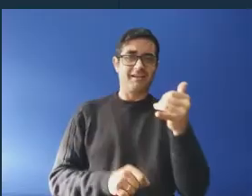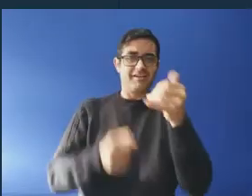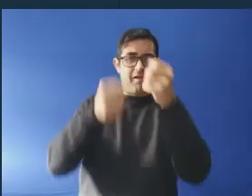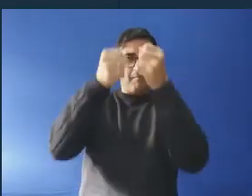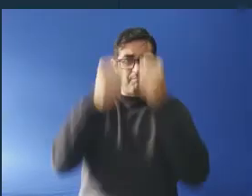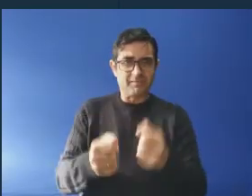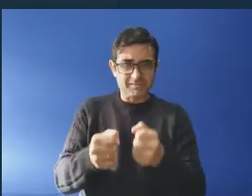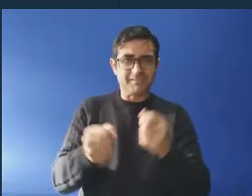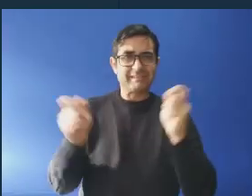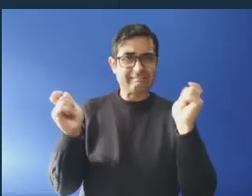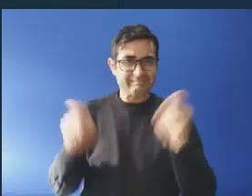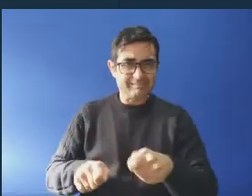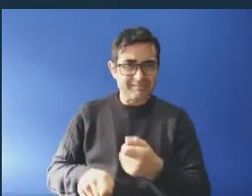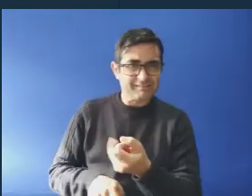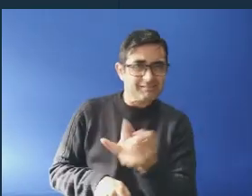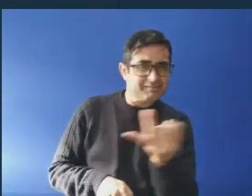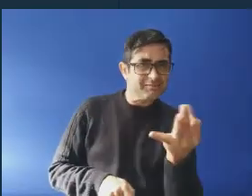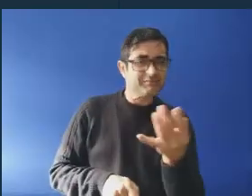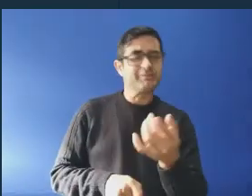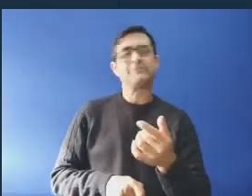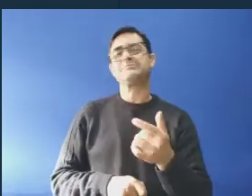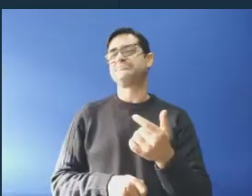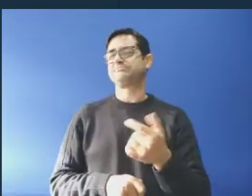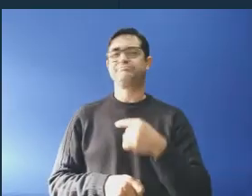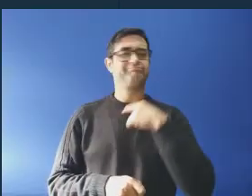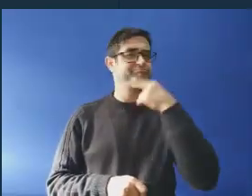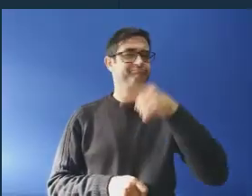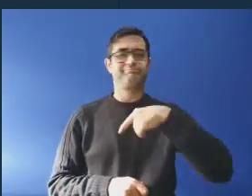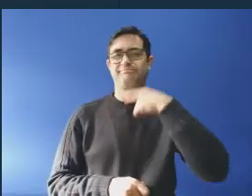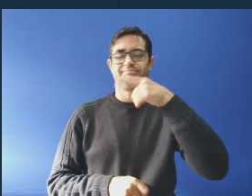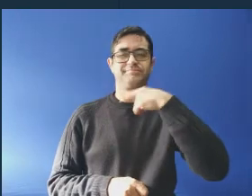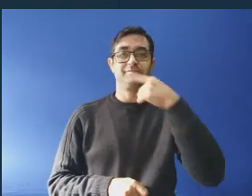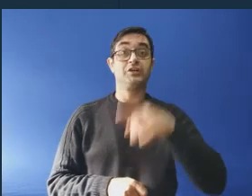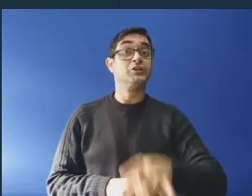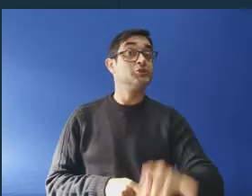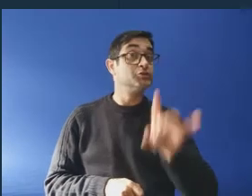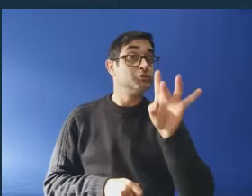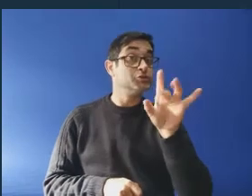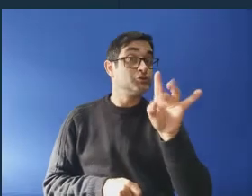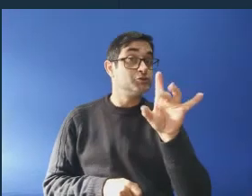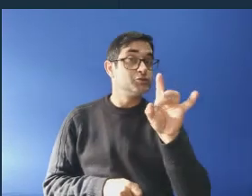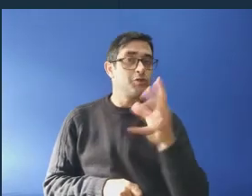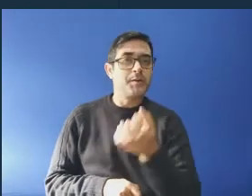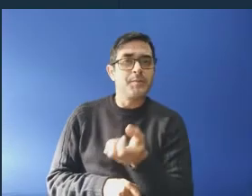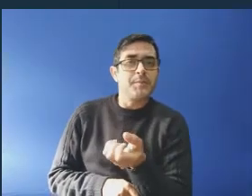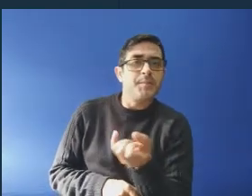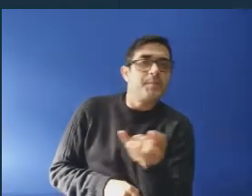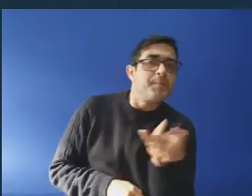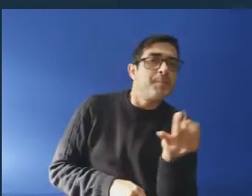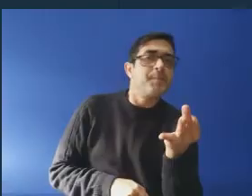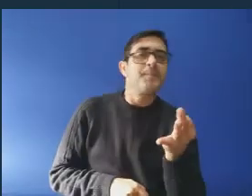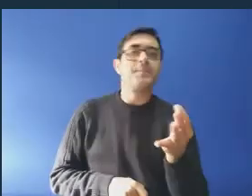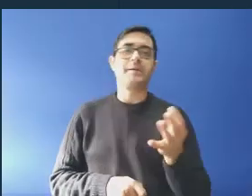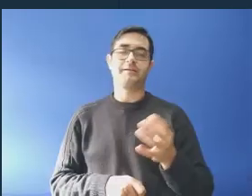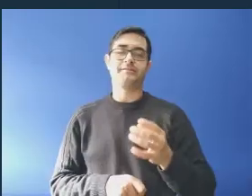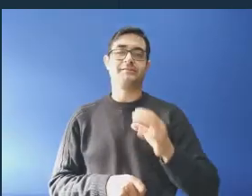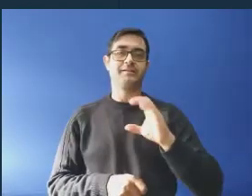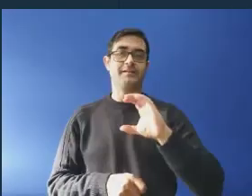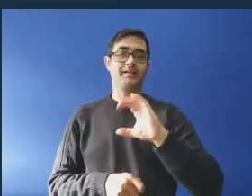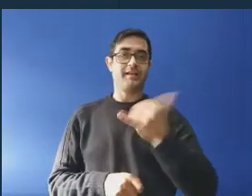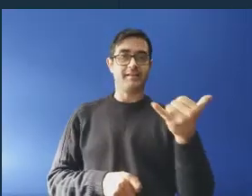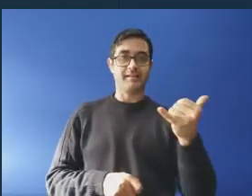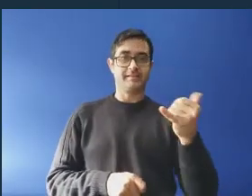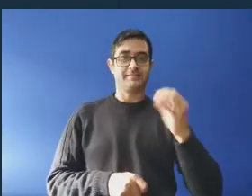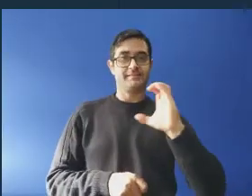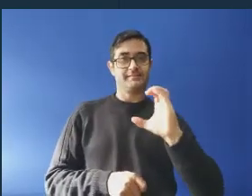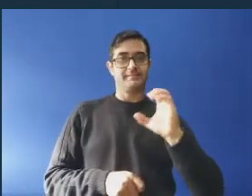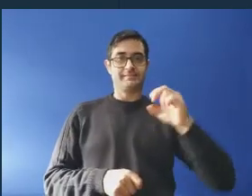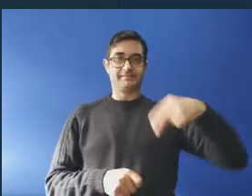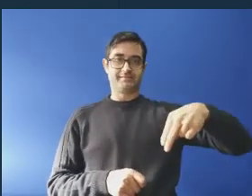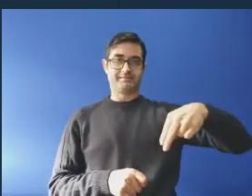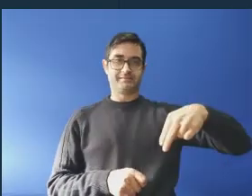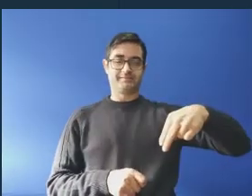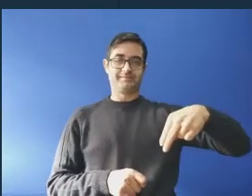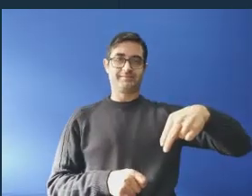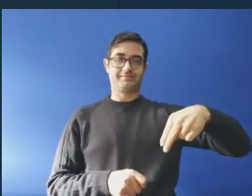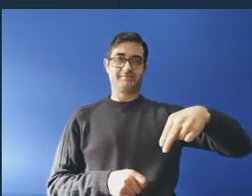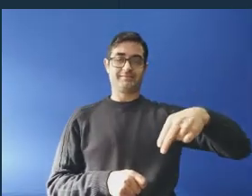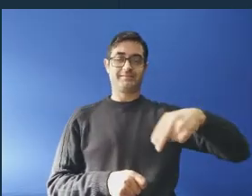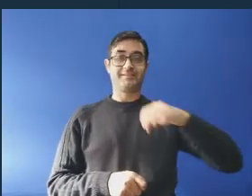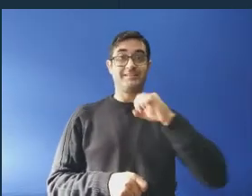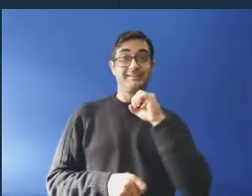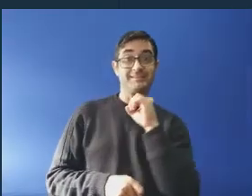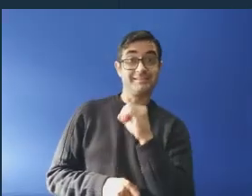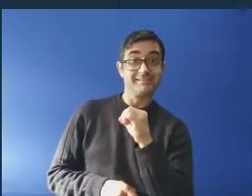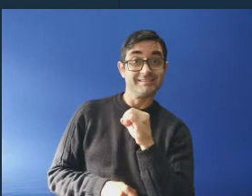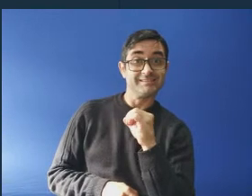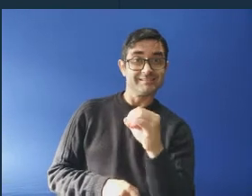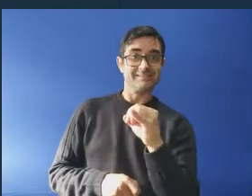num determinado corpo. A gente mede a energia cinética. Então, quando há uma variação de entalpia, há liberação de calor e é